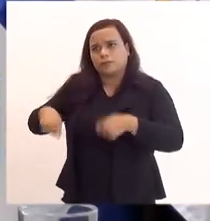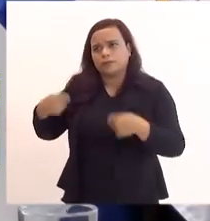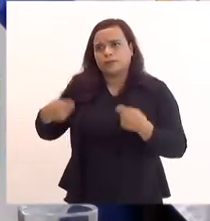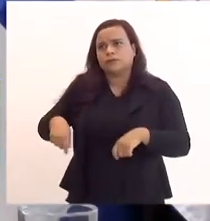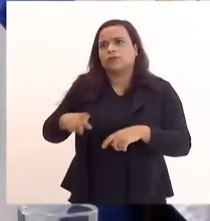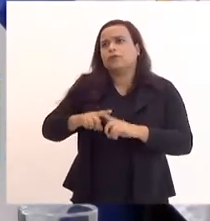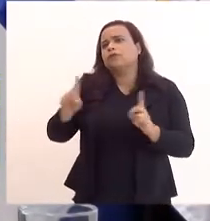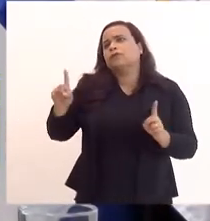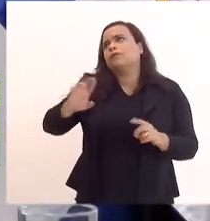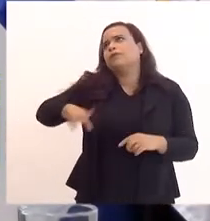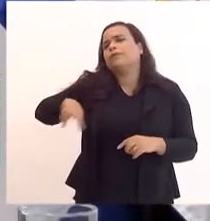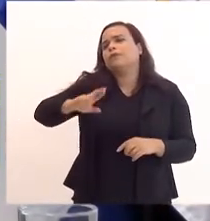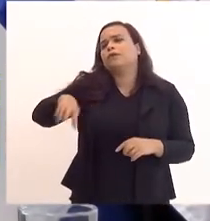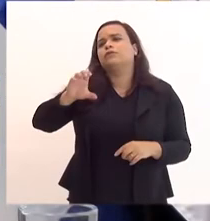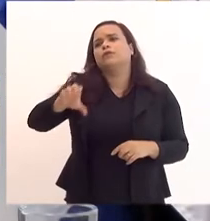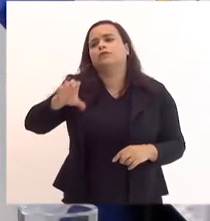CCJ.